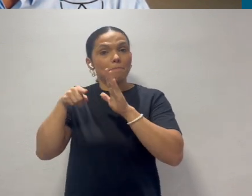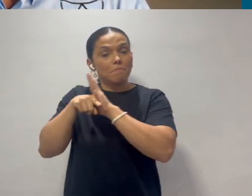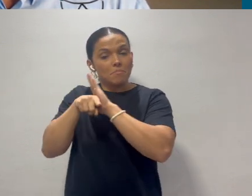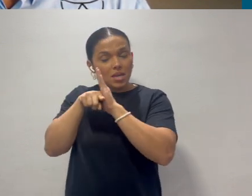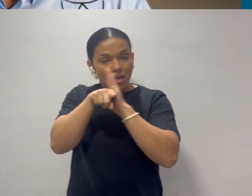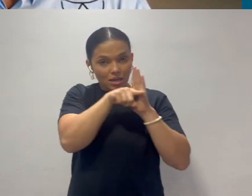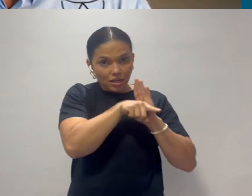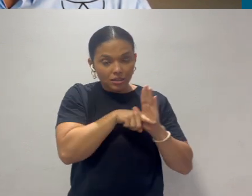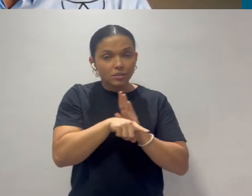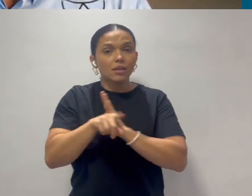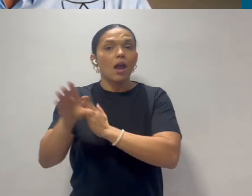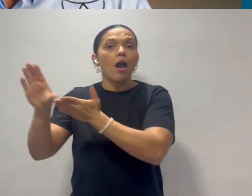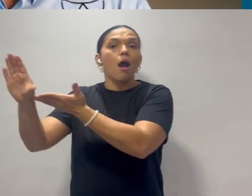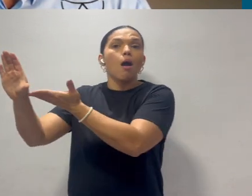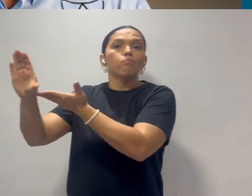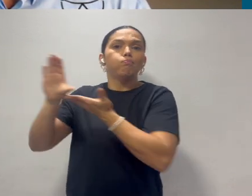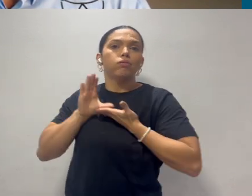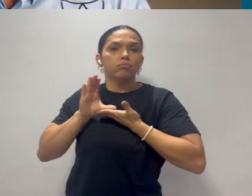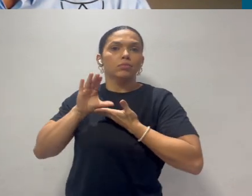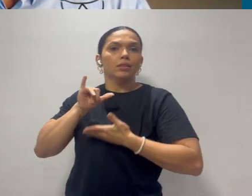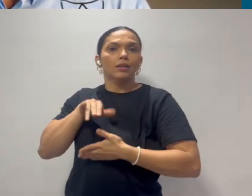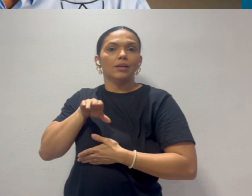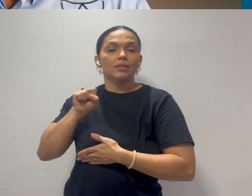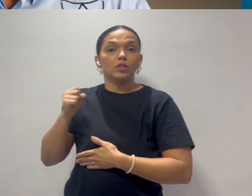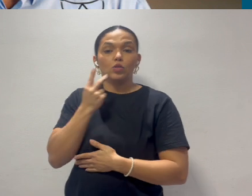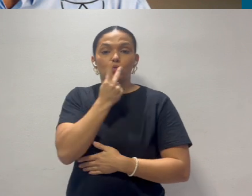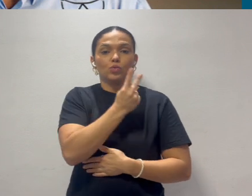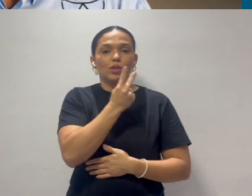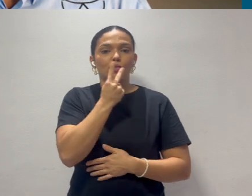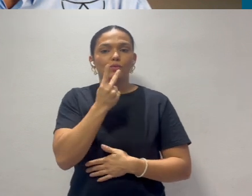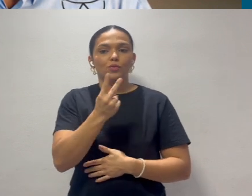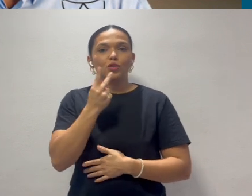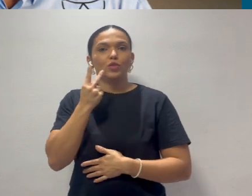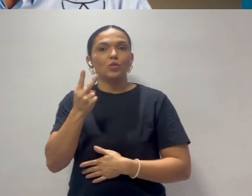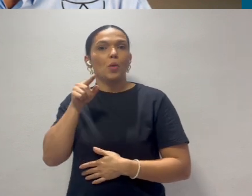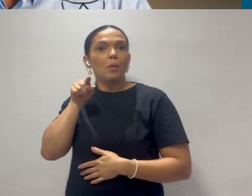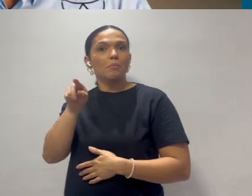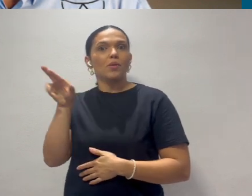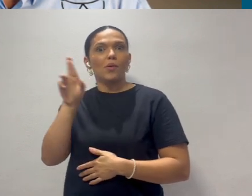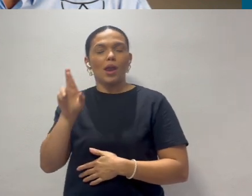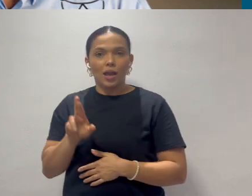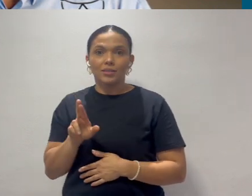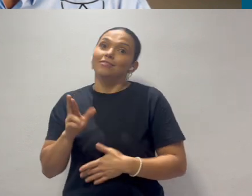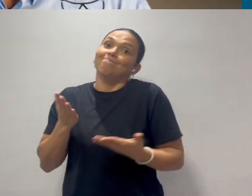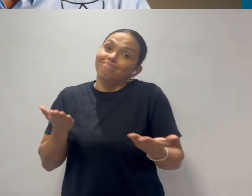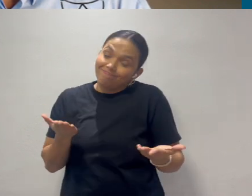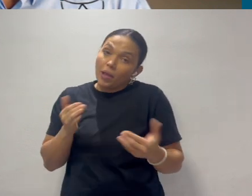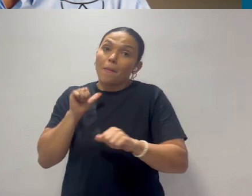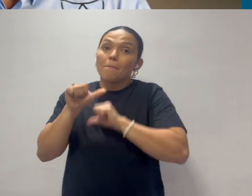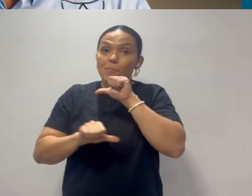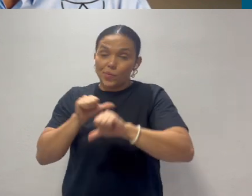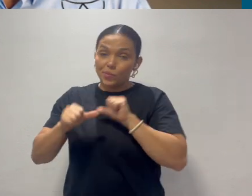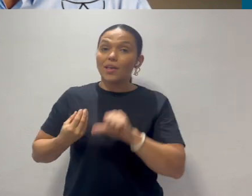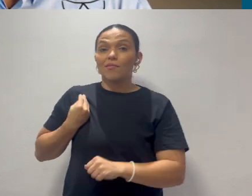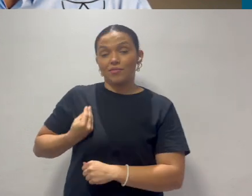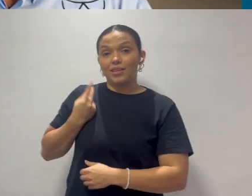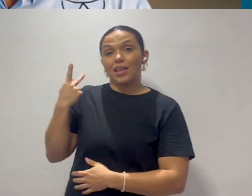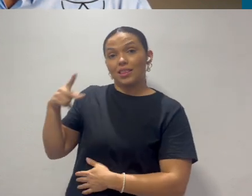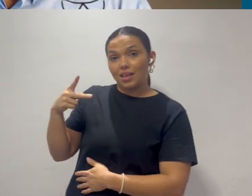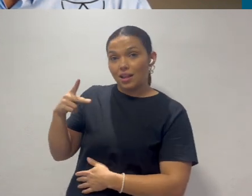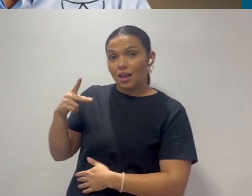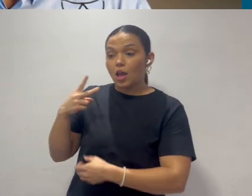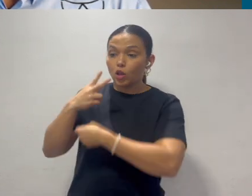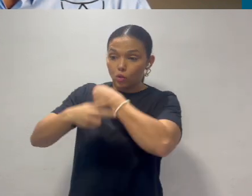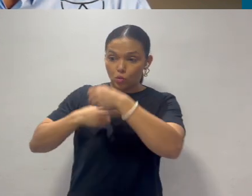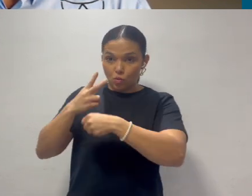INSS R$222 mil. Aí eu pergunto, não muda a vida de uma pessoa? Daqui a 2 anos ela vai estar aposentada, mas ela